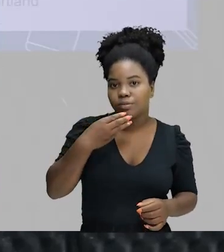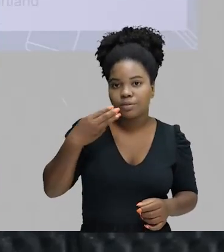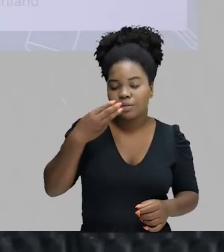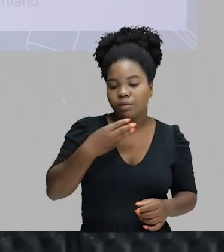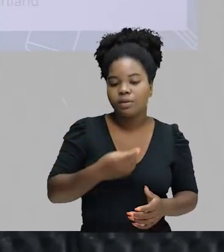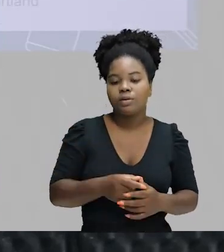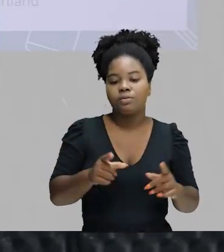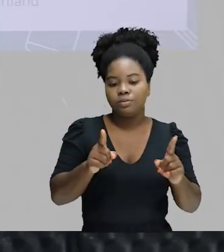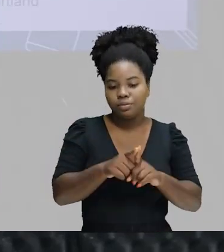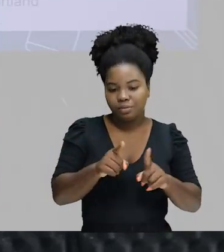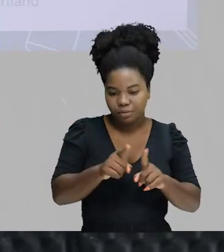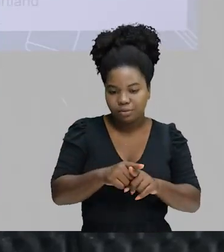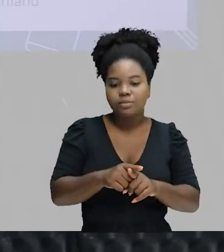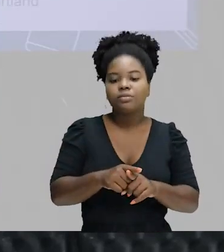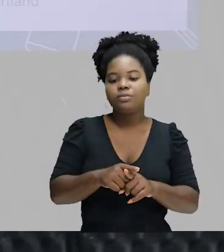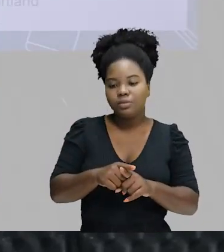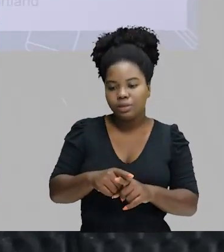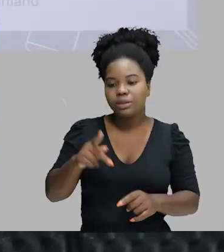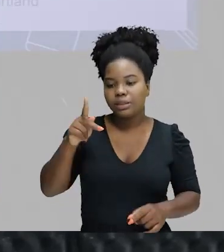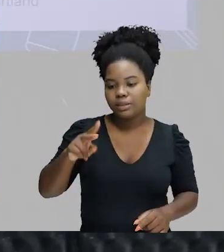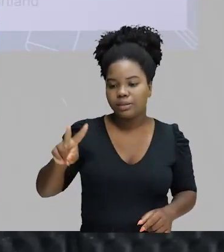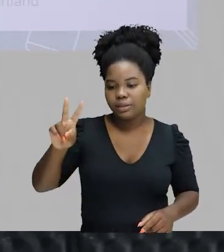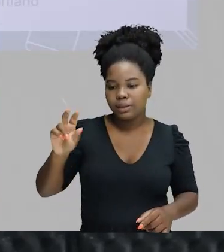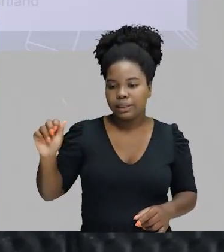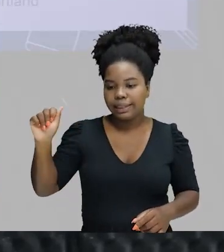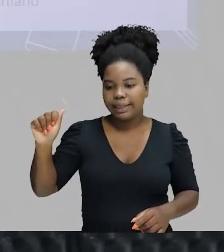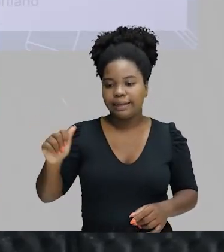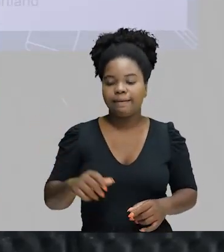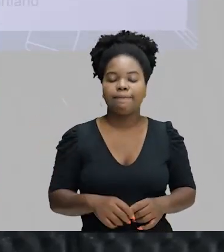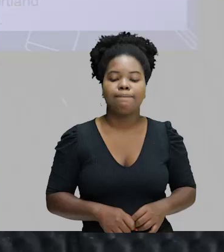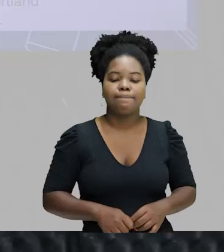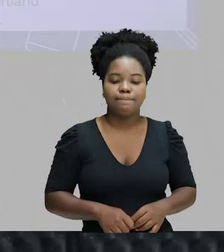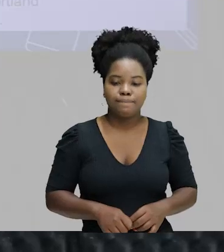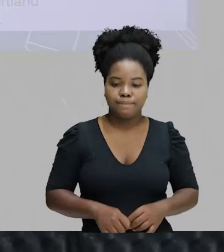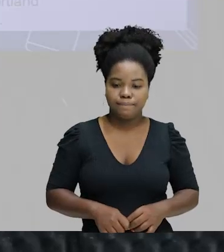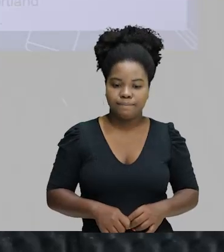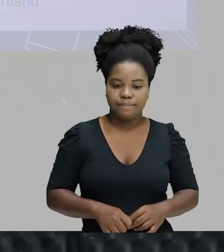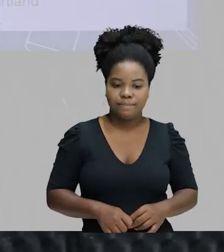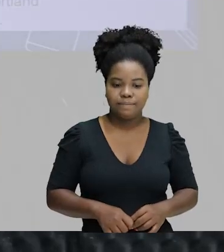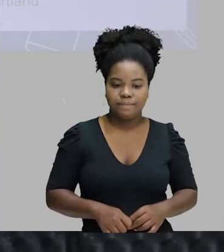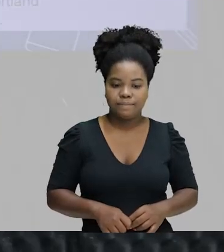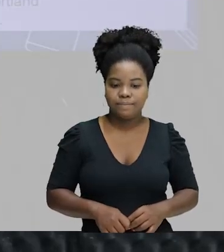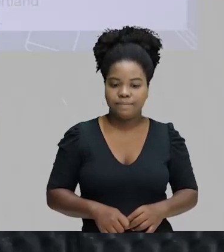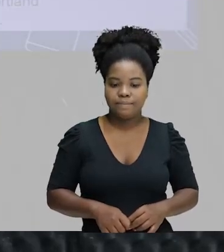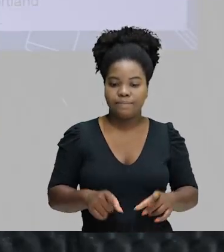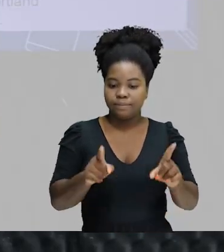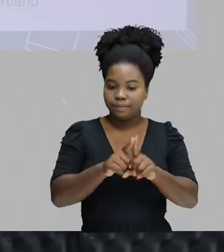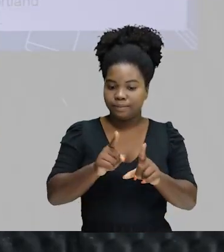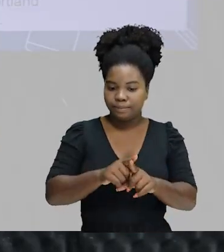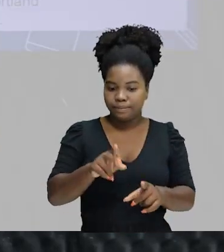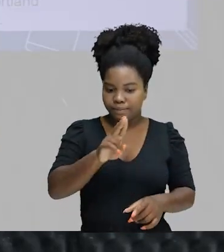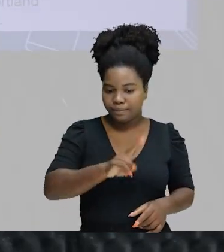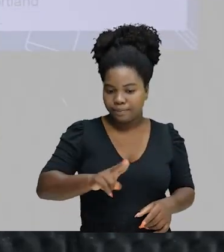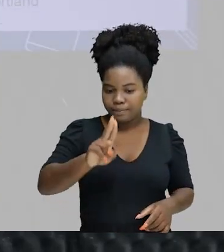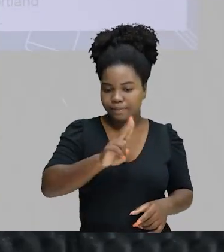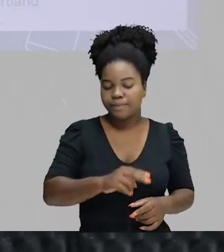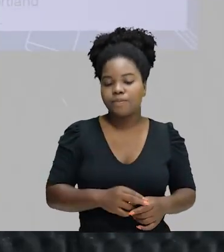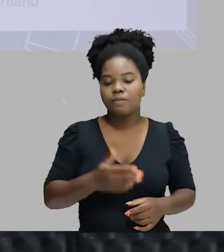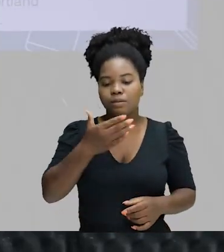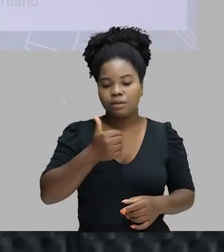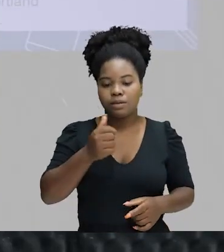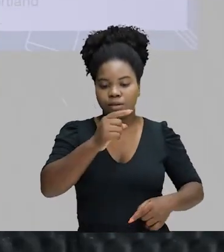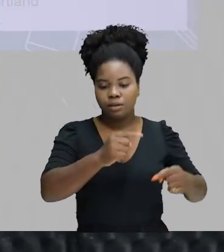açúcar e o acetato de polivinila, o PVA. O PVA também é utilizado para